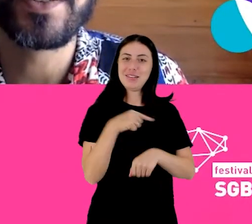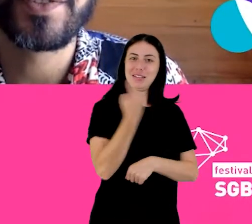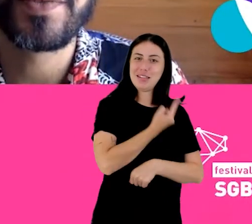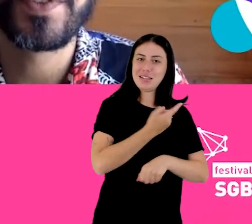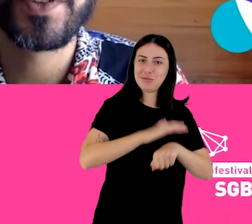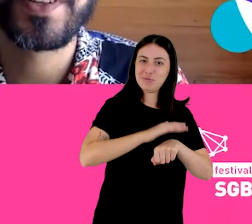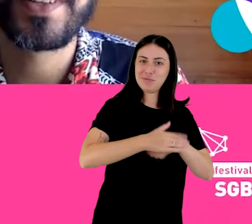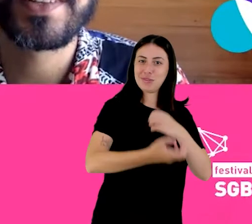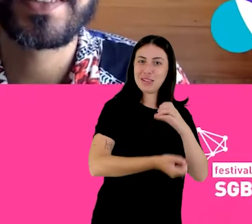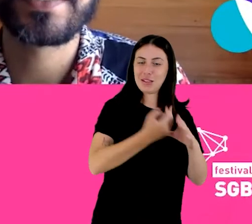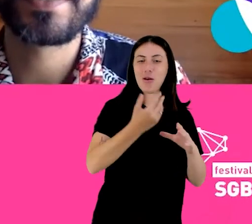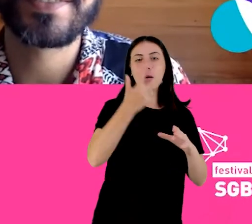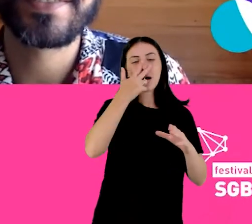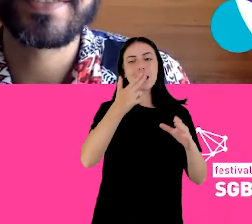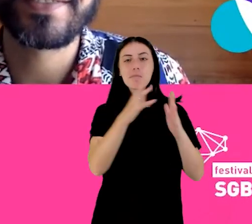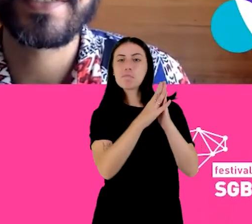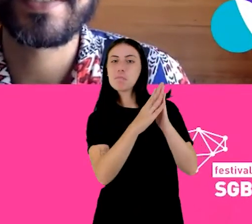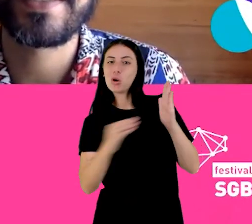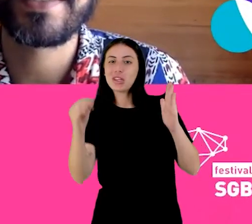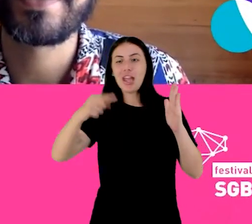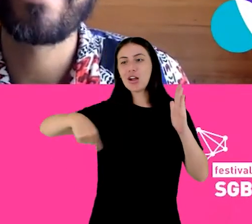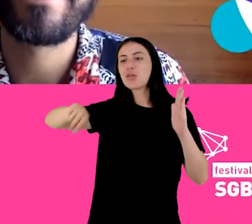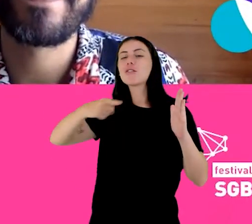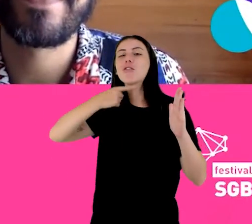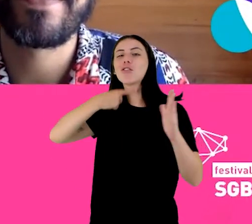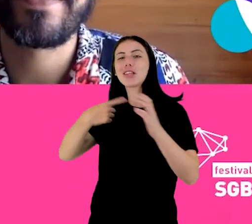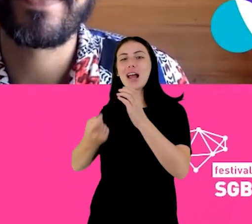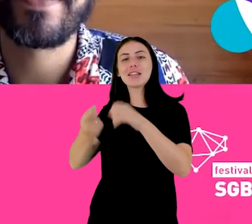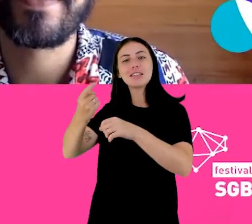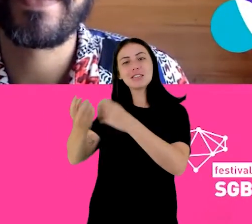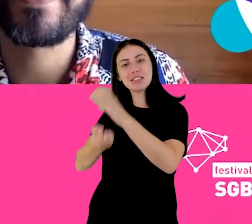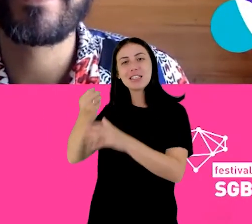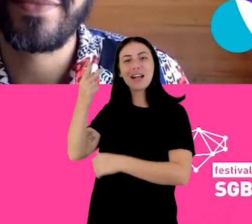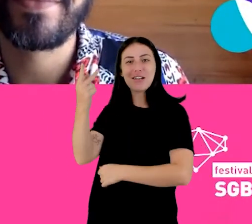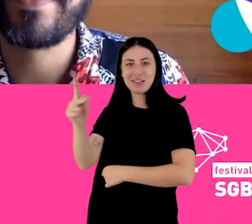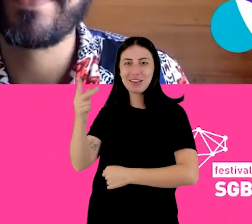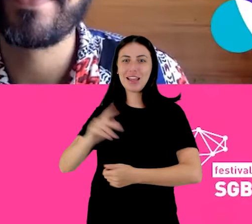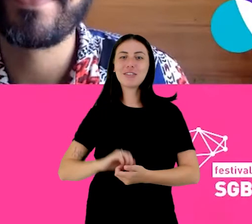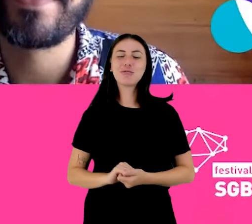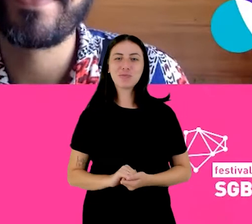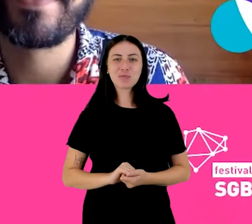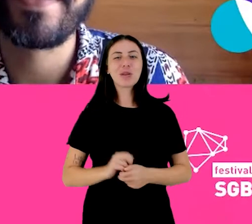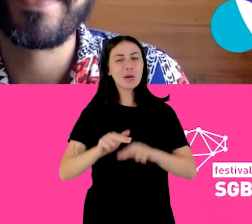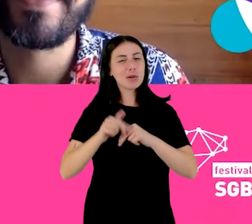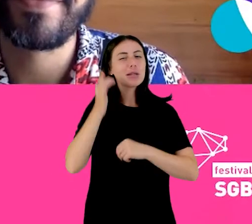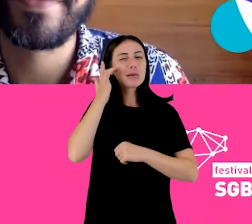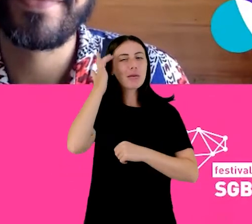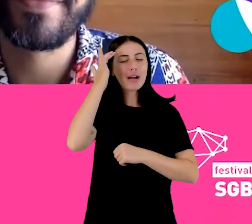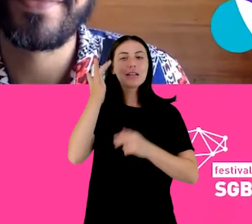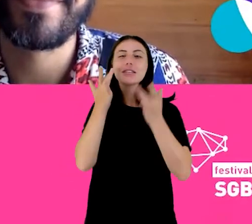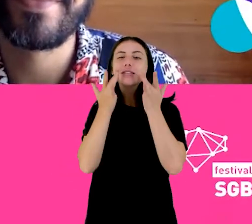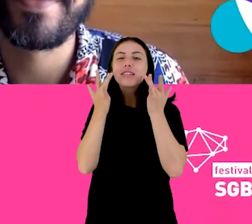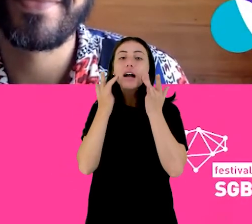essa peça, ela dramaturgicamente, ela é sensacional, ela é uma peça-filme, eles se colocam como uma web, eles estão se colocando